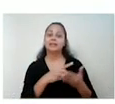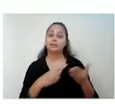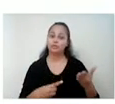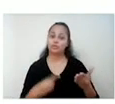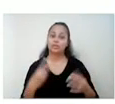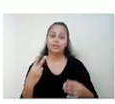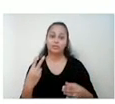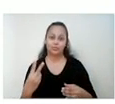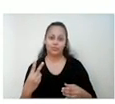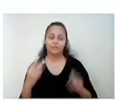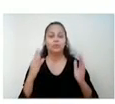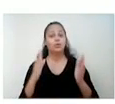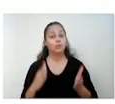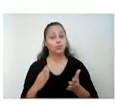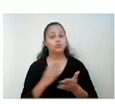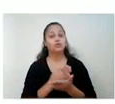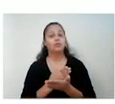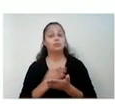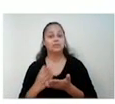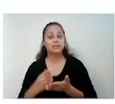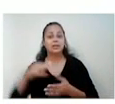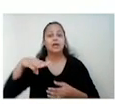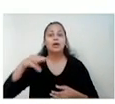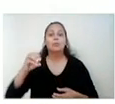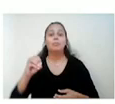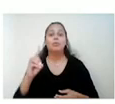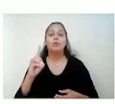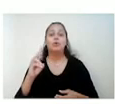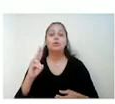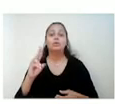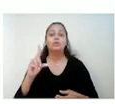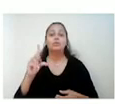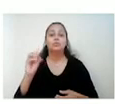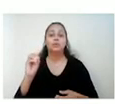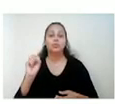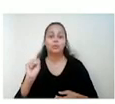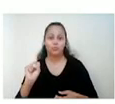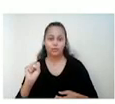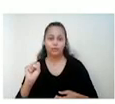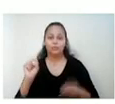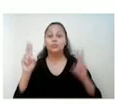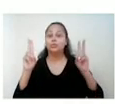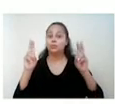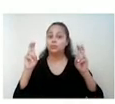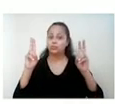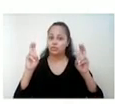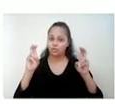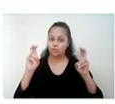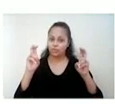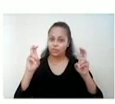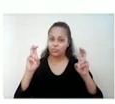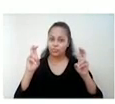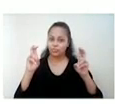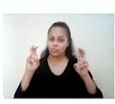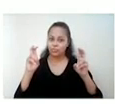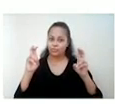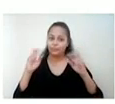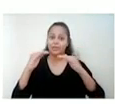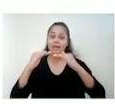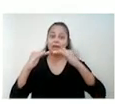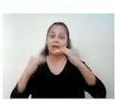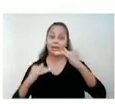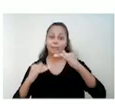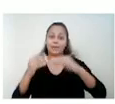2. Hoje vamos começar o módulo 8, né? O título do módulo é Baixa Idade Média,